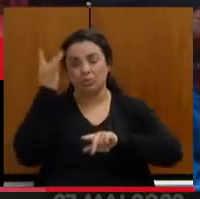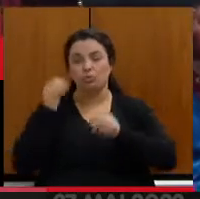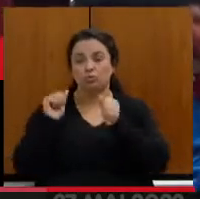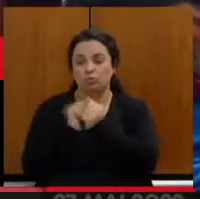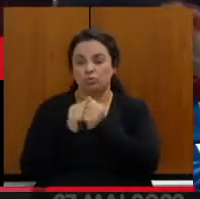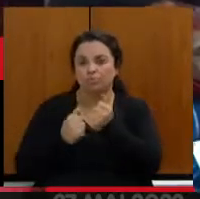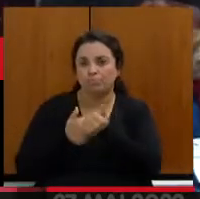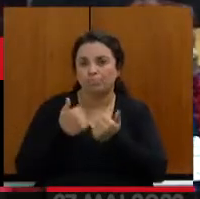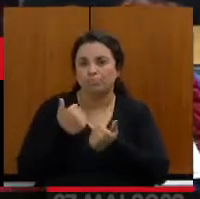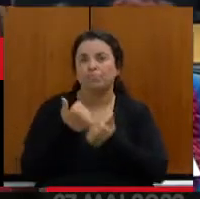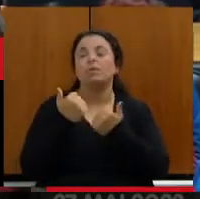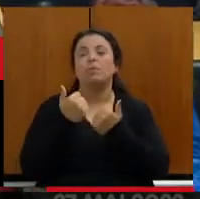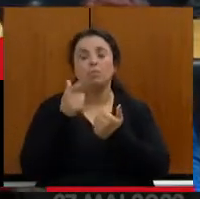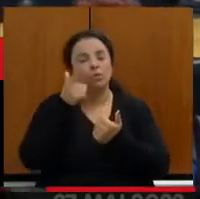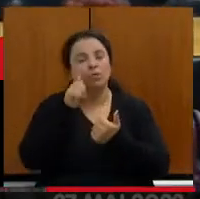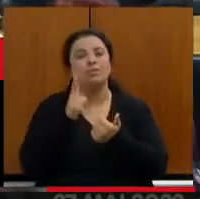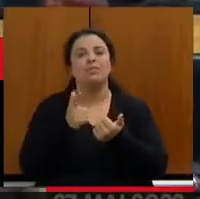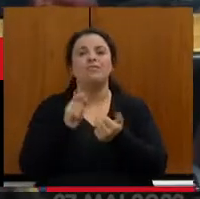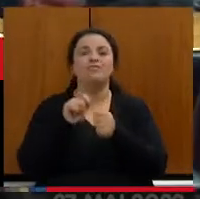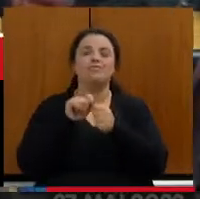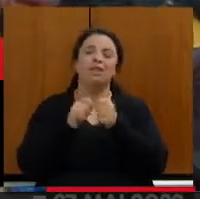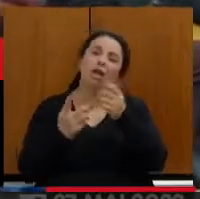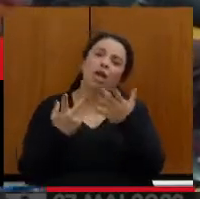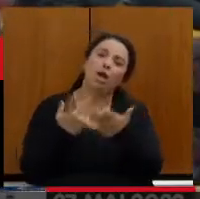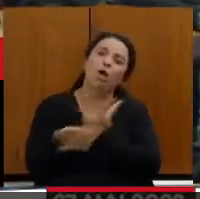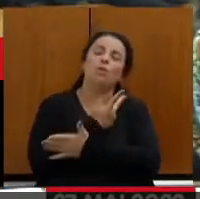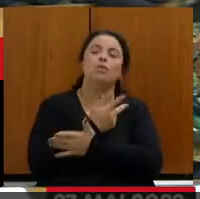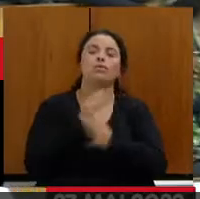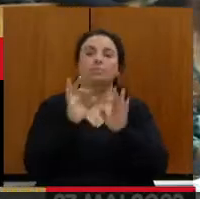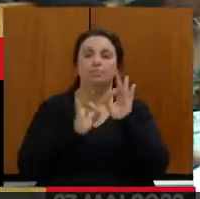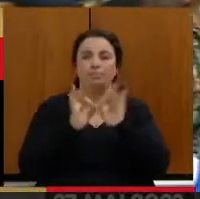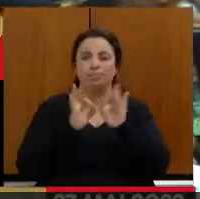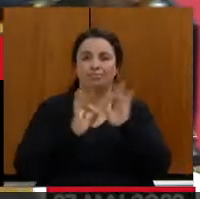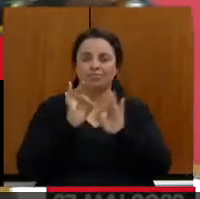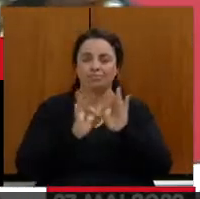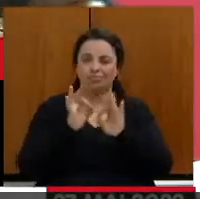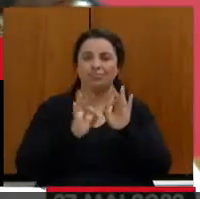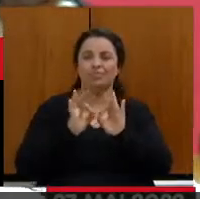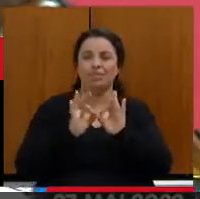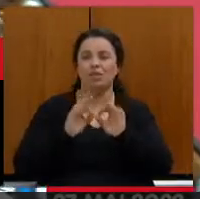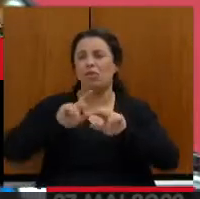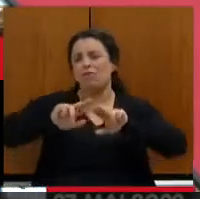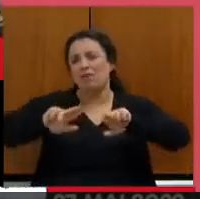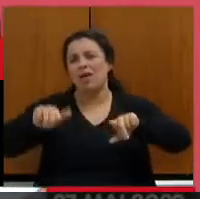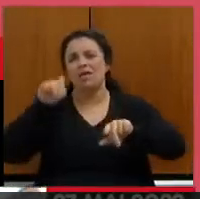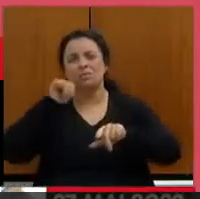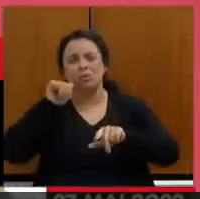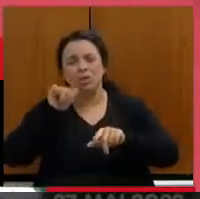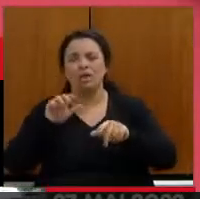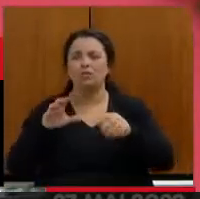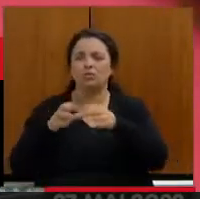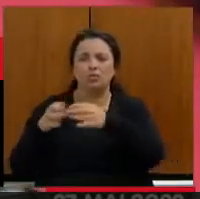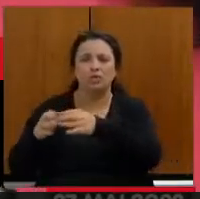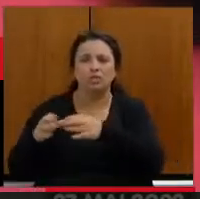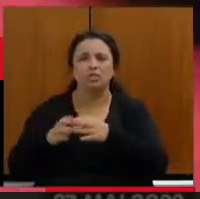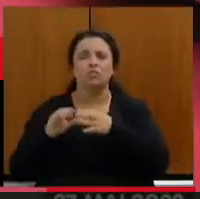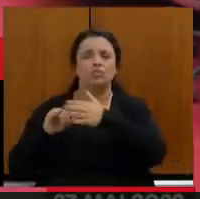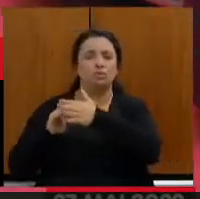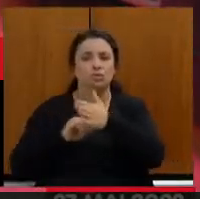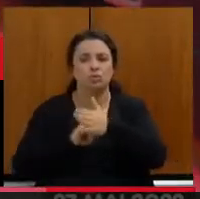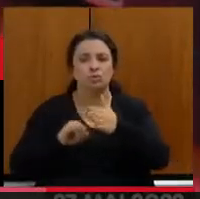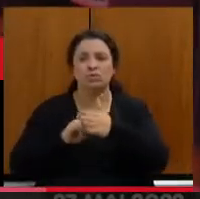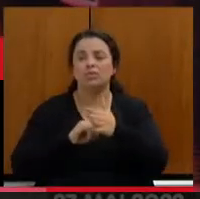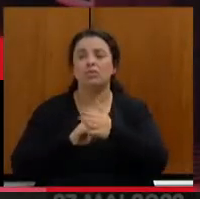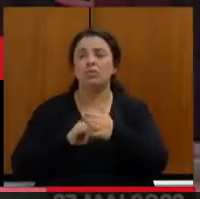mas principalmente das mulheres representadas por diversos coletivos instituições e órgãos que são